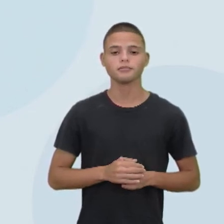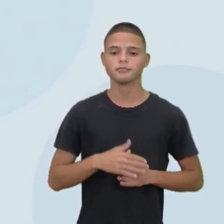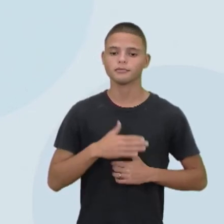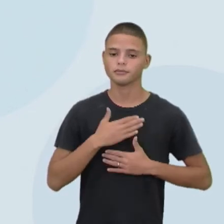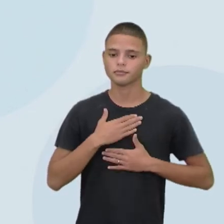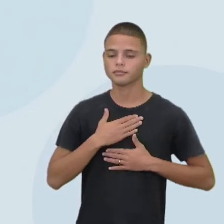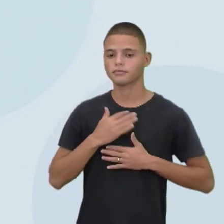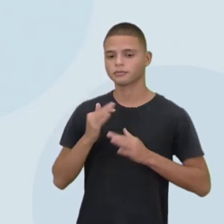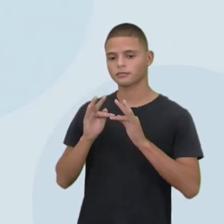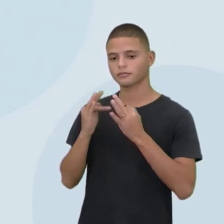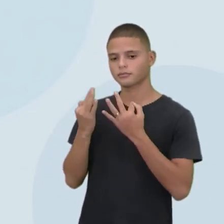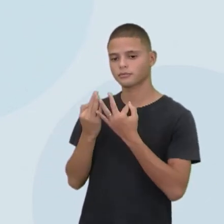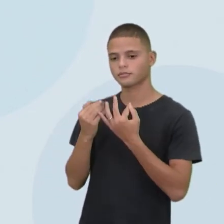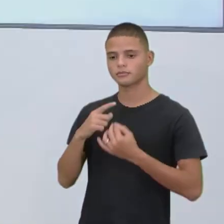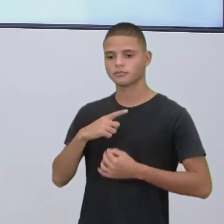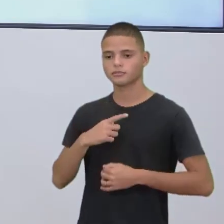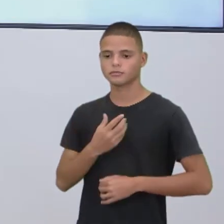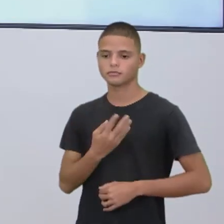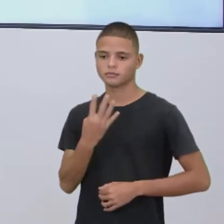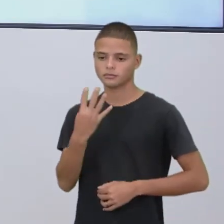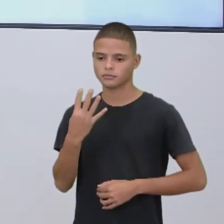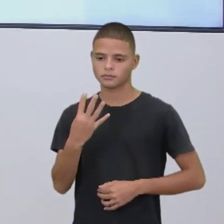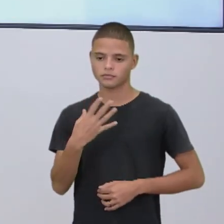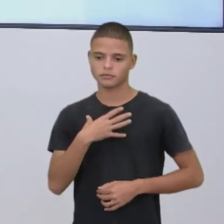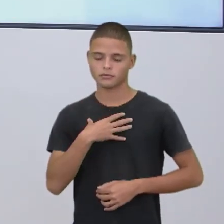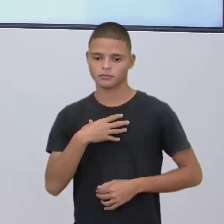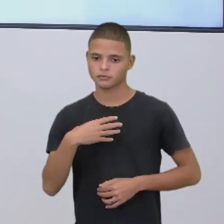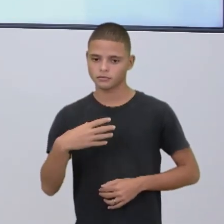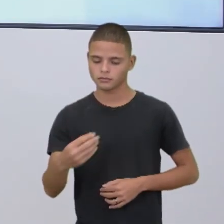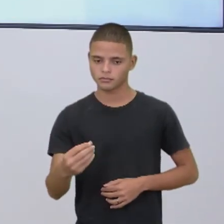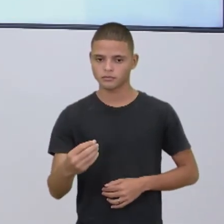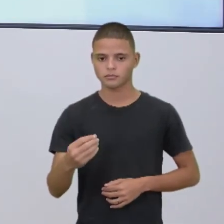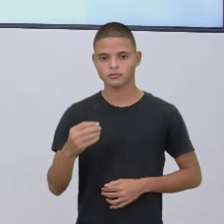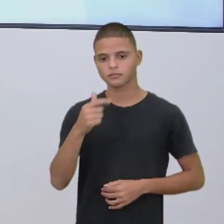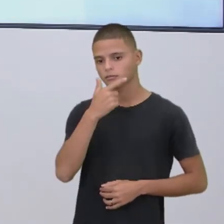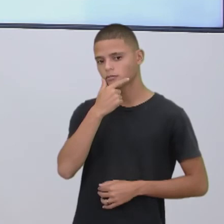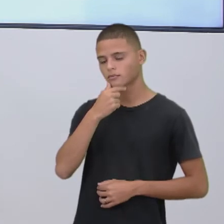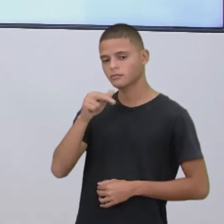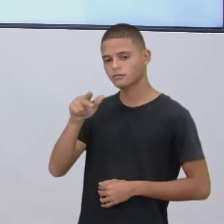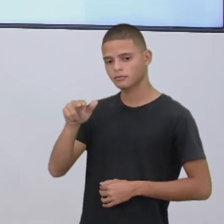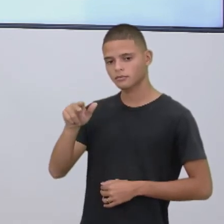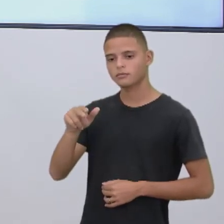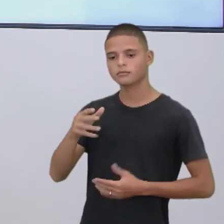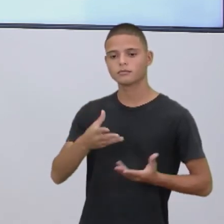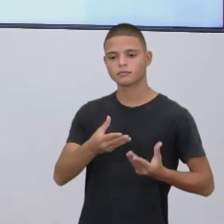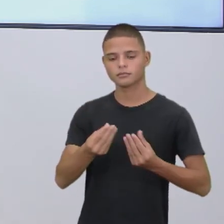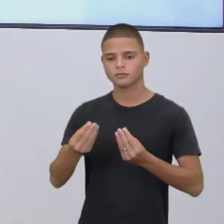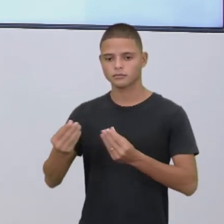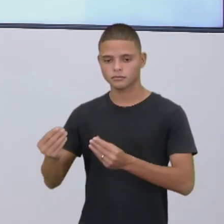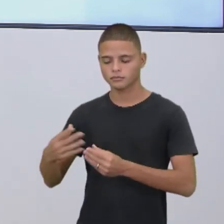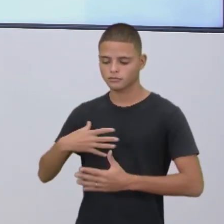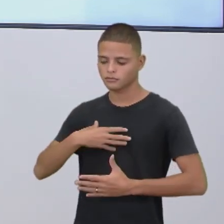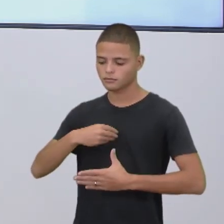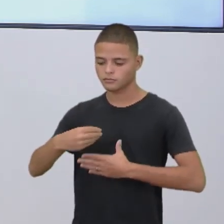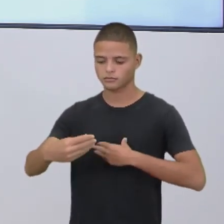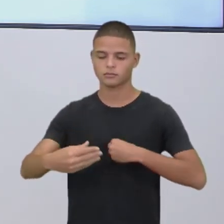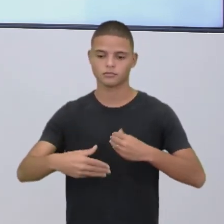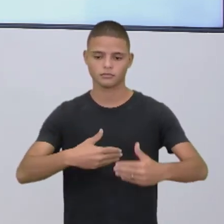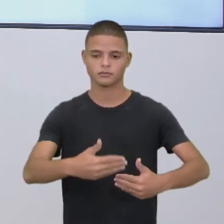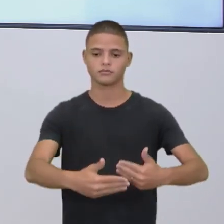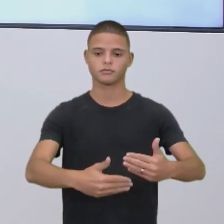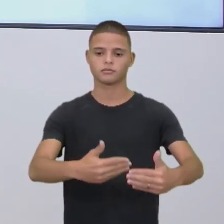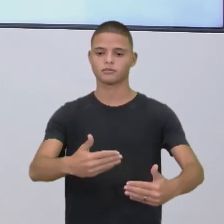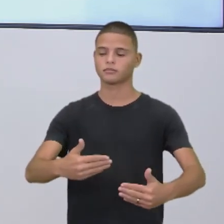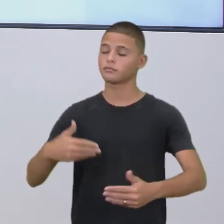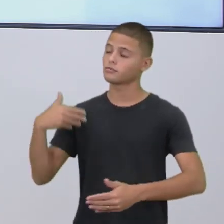de uma família que tem quatro irmãos, né? A família do meu pai e da minha mãe já tinham tantos, mais, enfim, né? Então, à medida